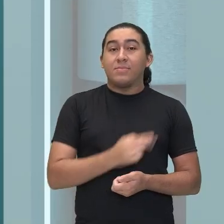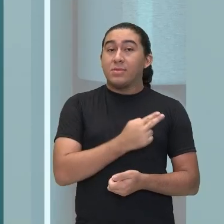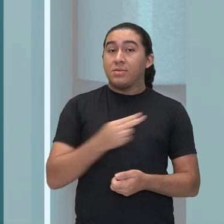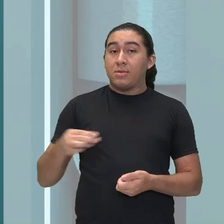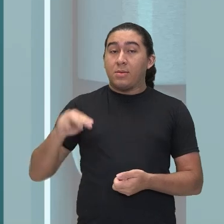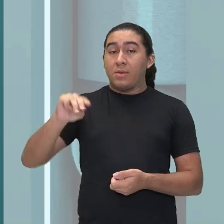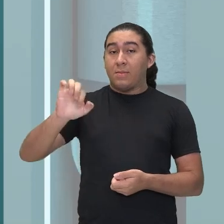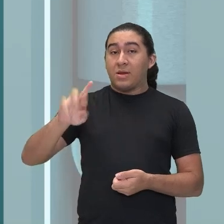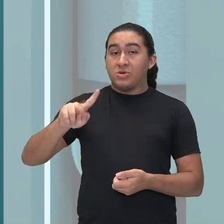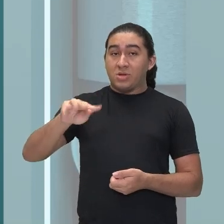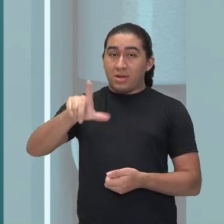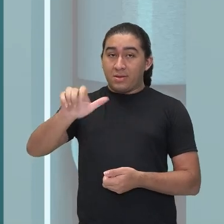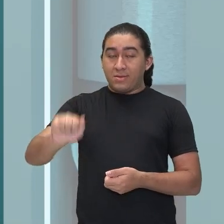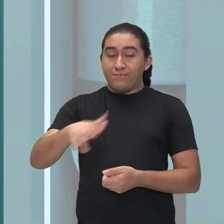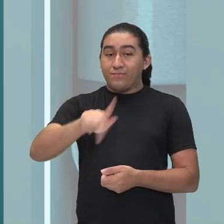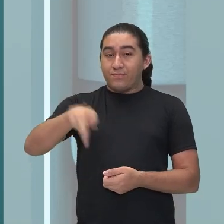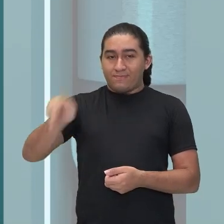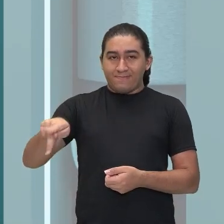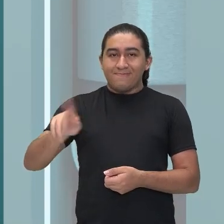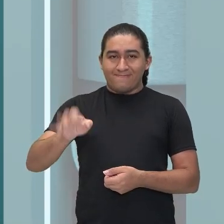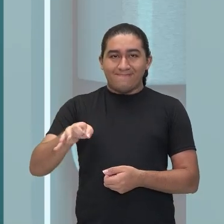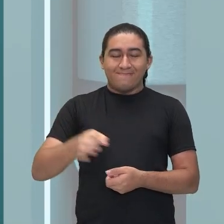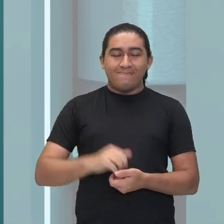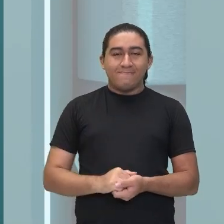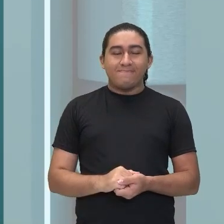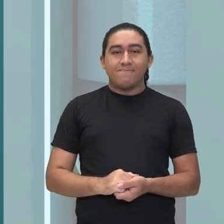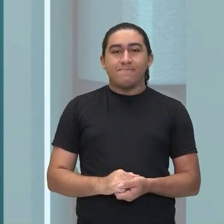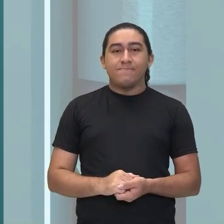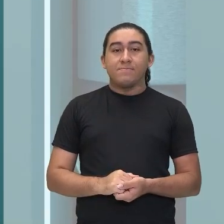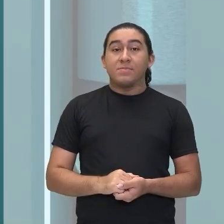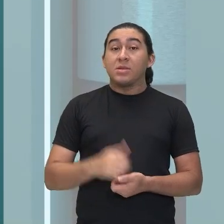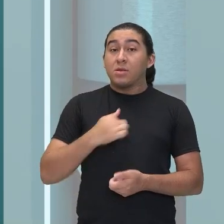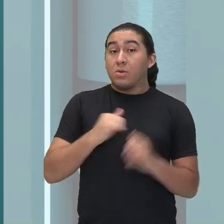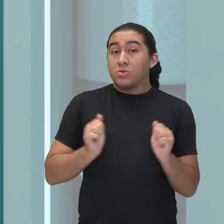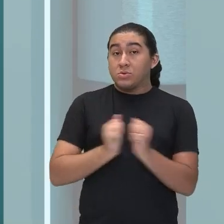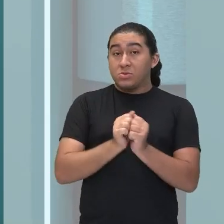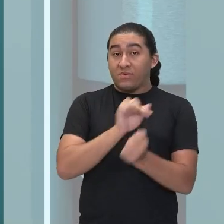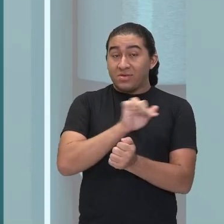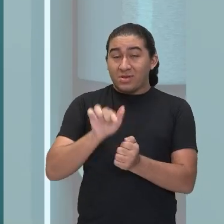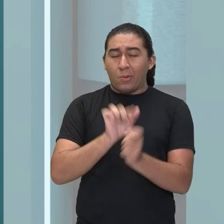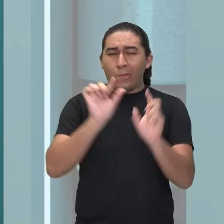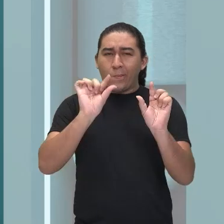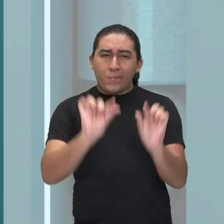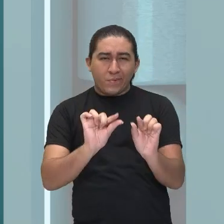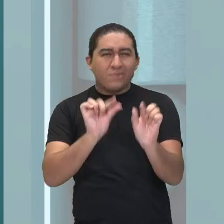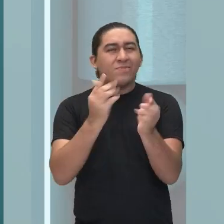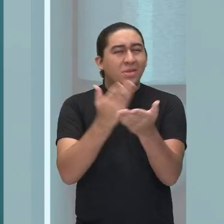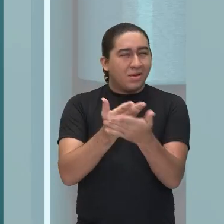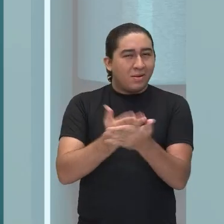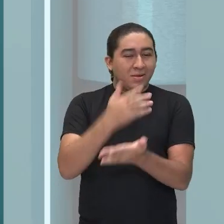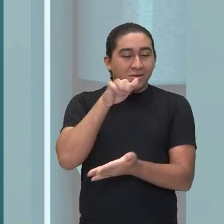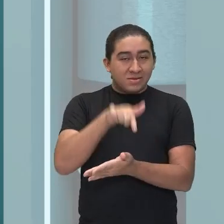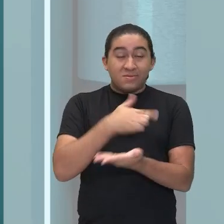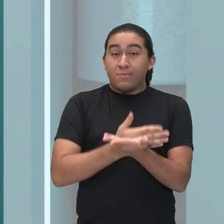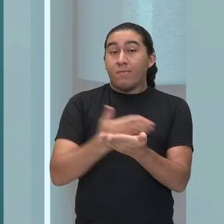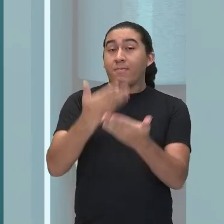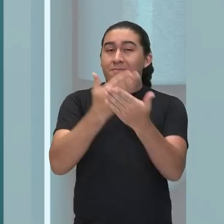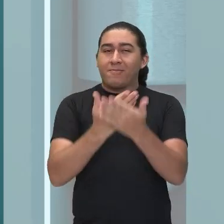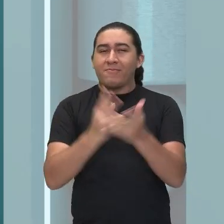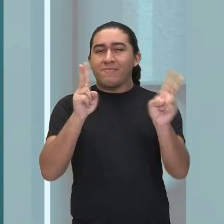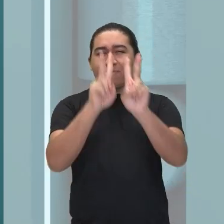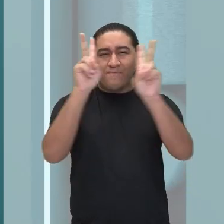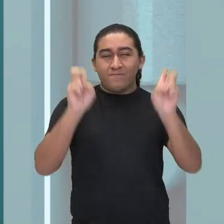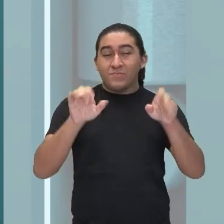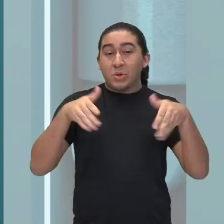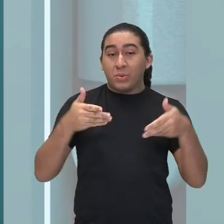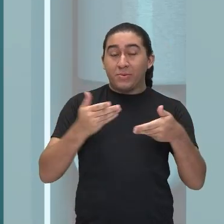a professora Maristela Marchante e vou ficar com vocês um pouquinho aqui, um bocadinho de tempo para a gente estudar um pouco mais a